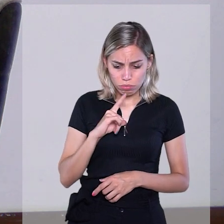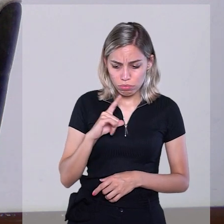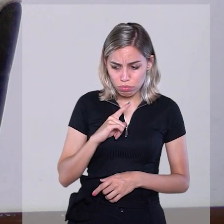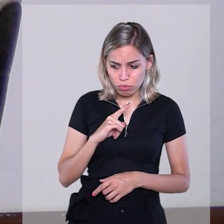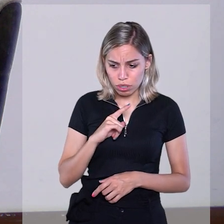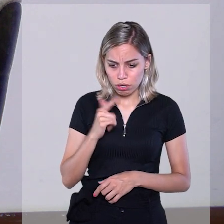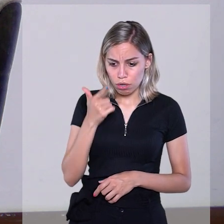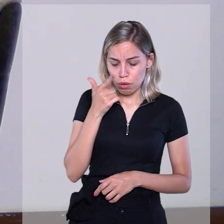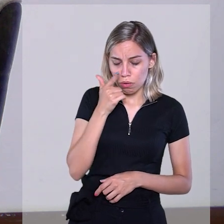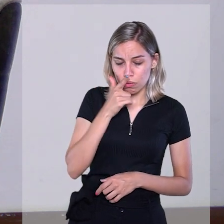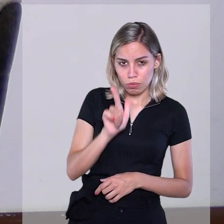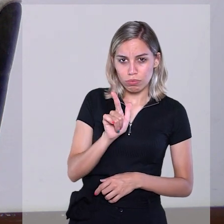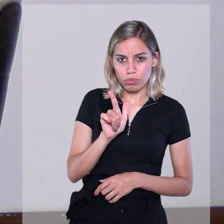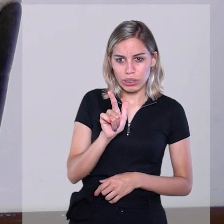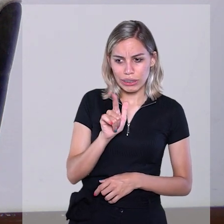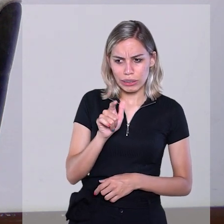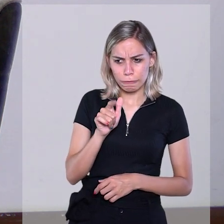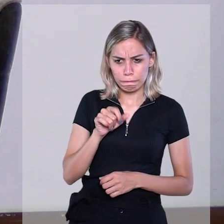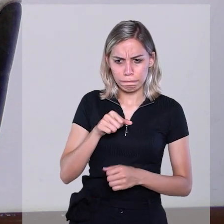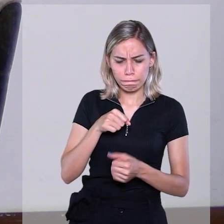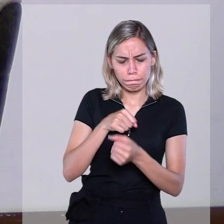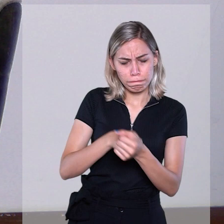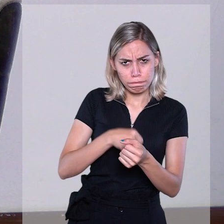me dedicar mais